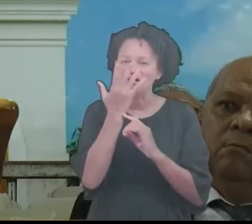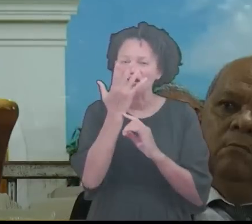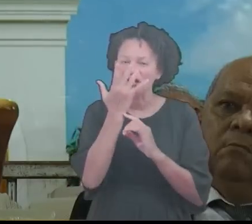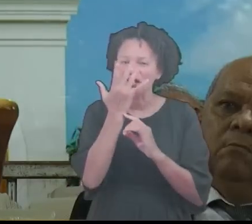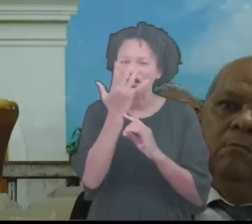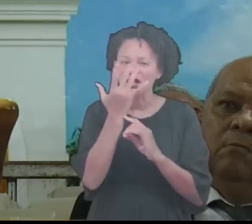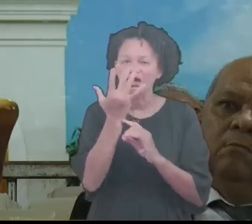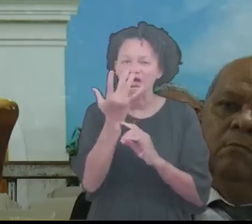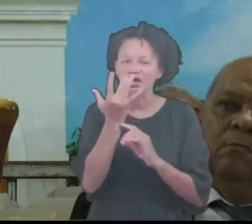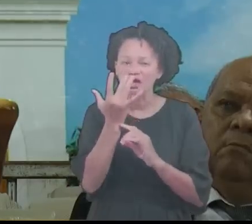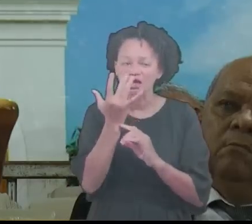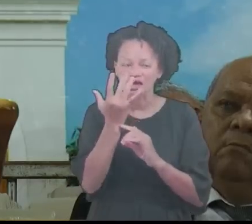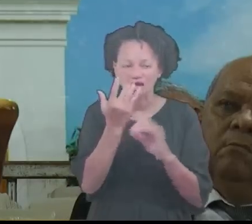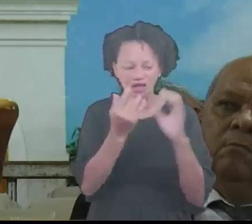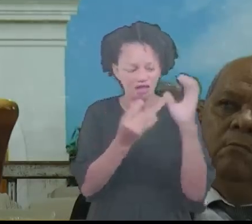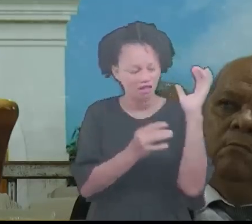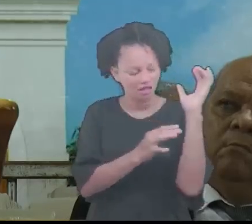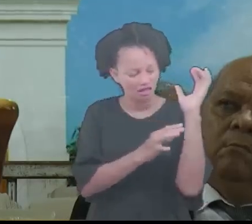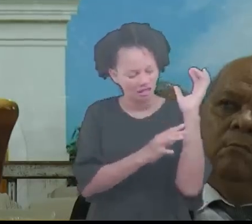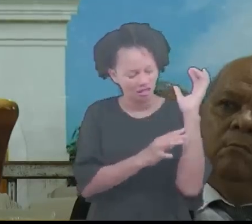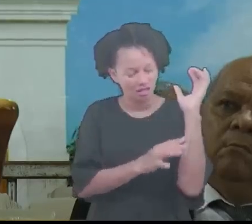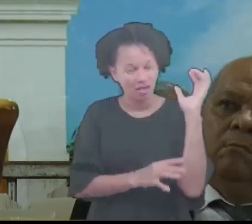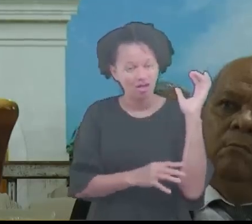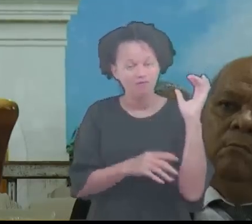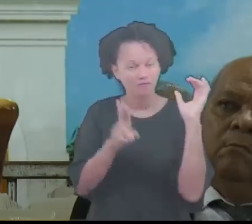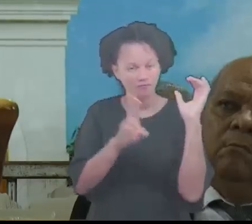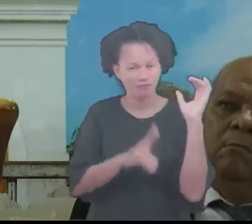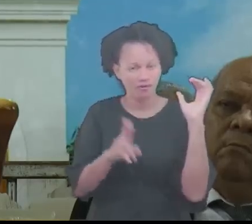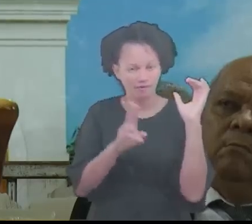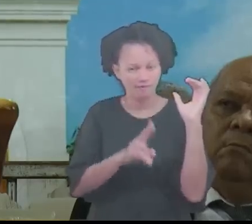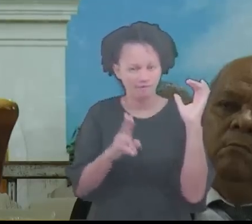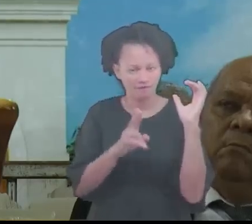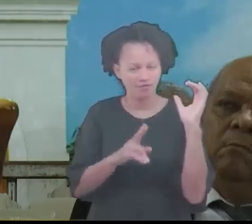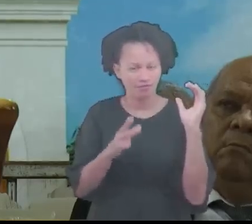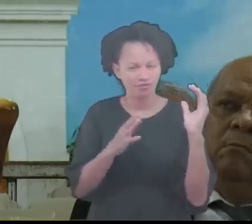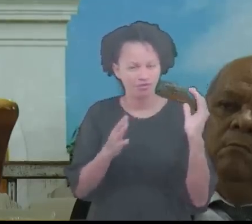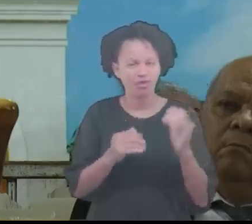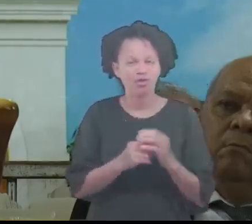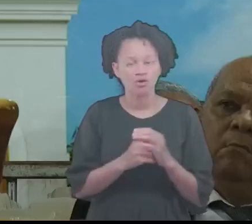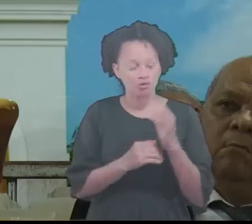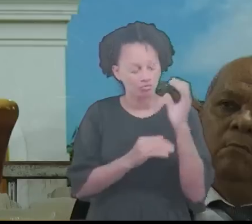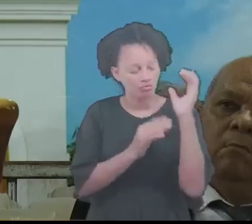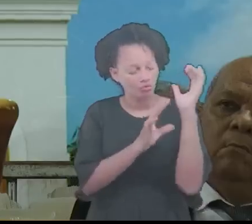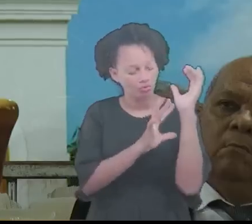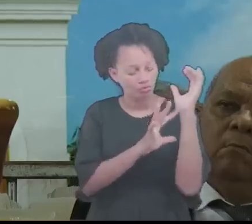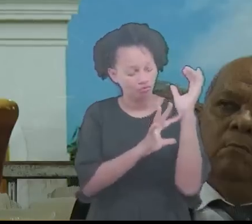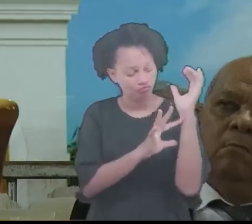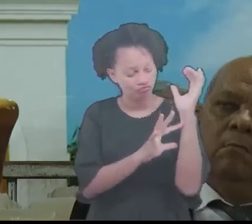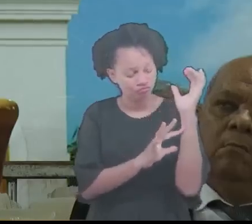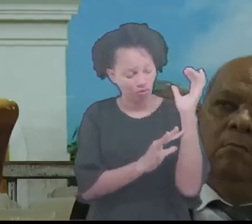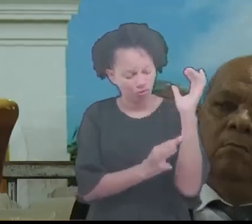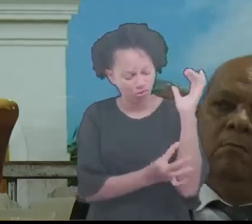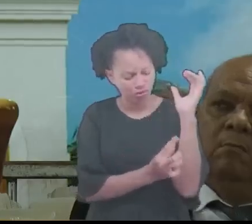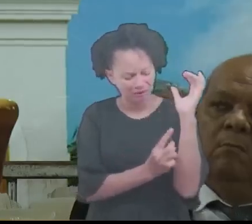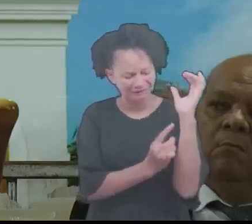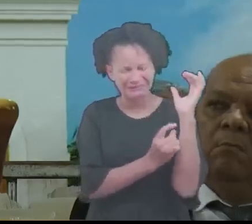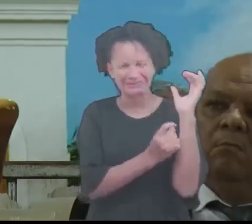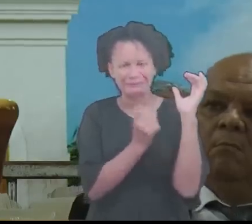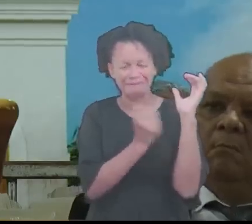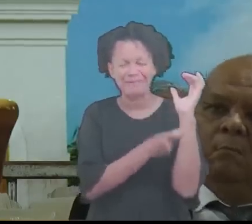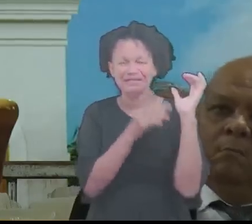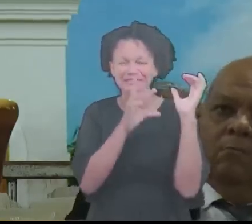ela sai, logo ela congela, vamos usar essa expressão. Logo ela se solidifica, ela fica como um